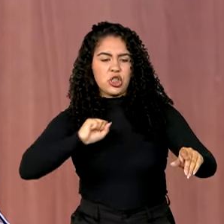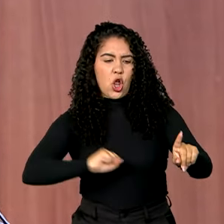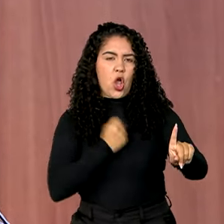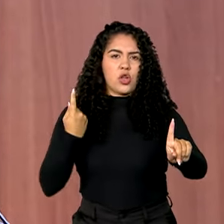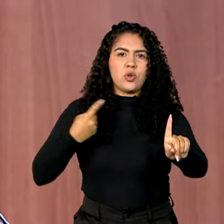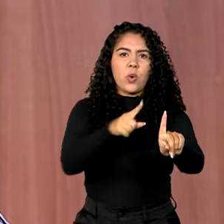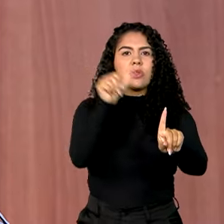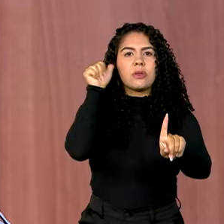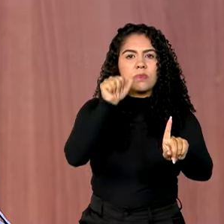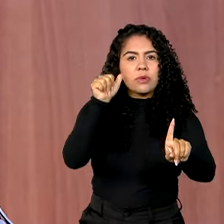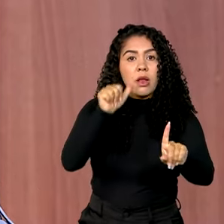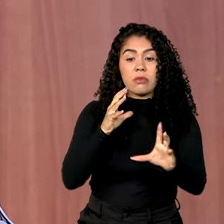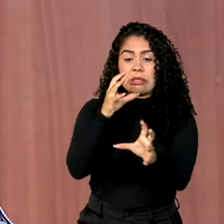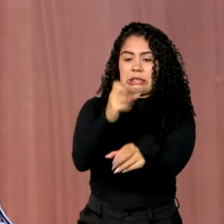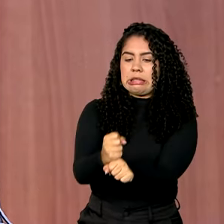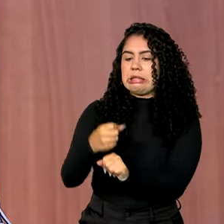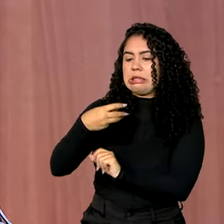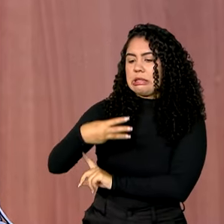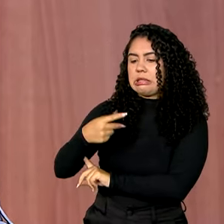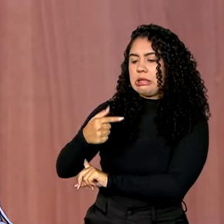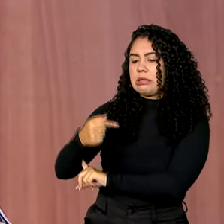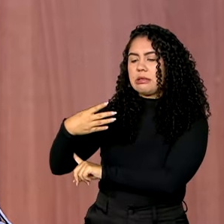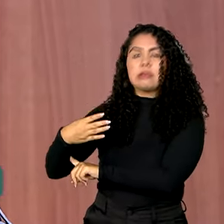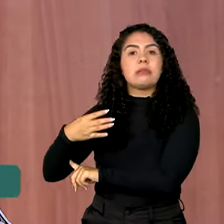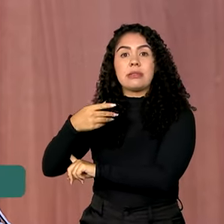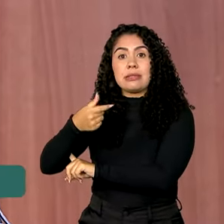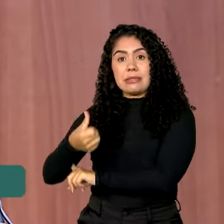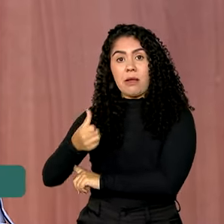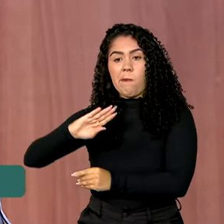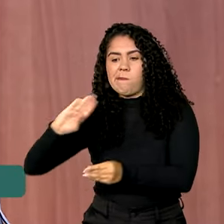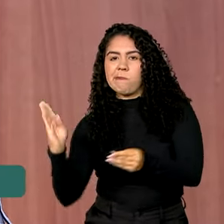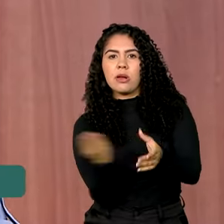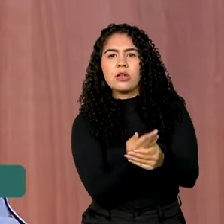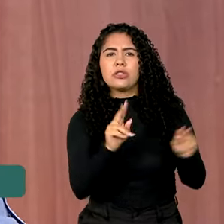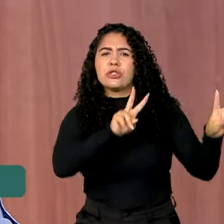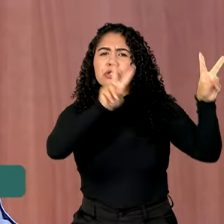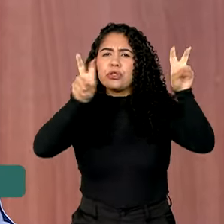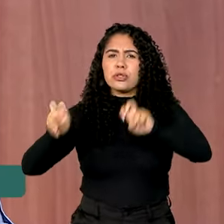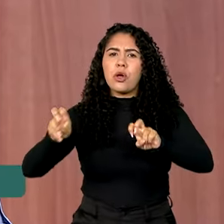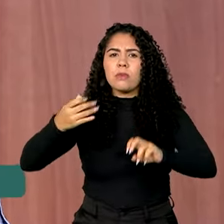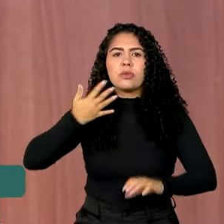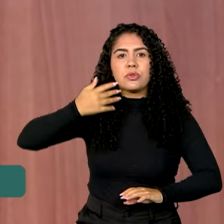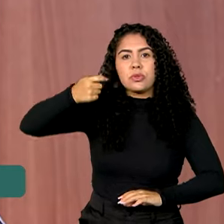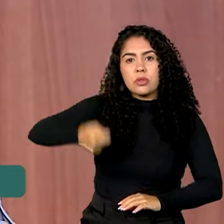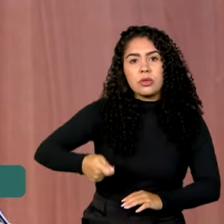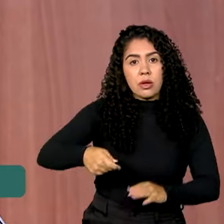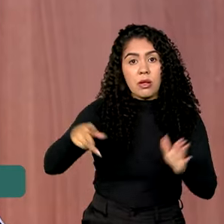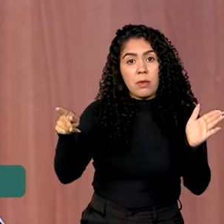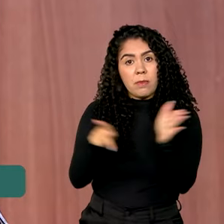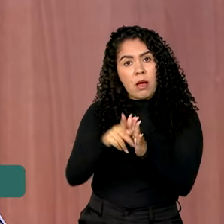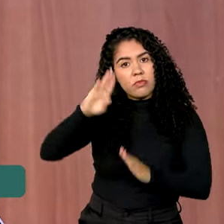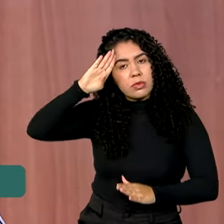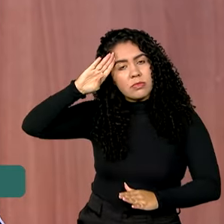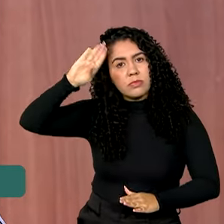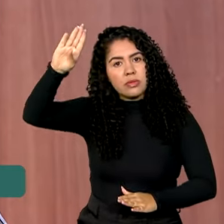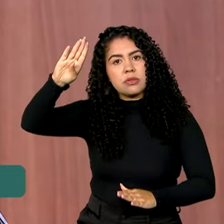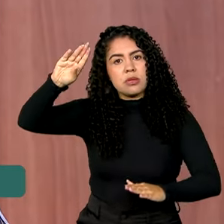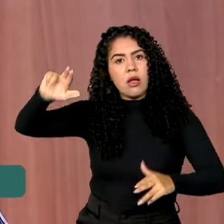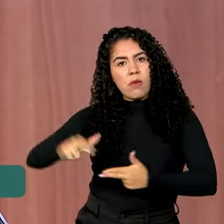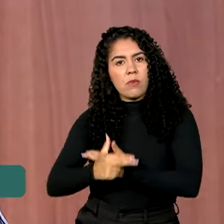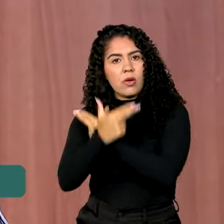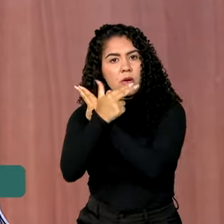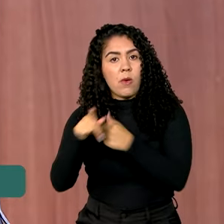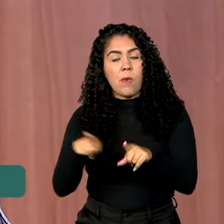de 376 processos sobre decisões judiciais envolvendo cabos da Força Aérea Brasileira,